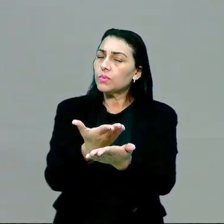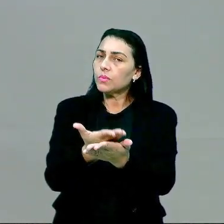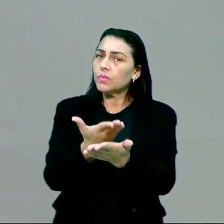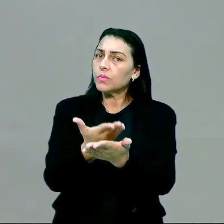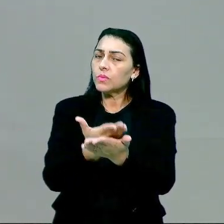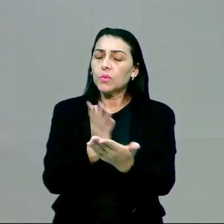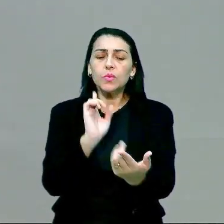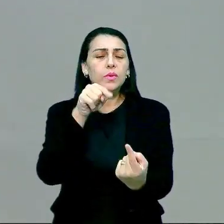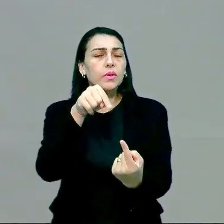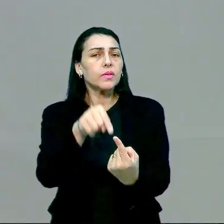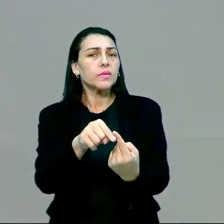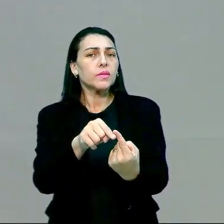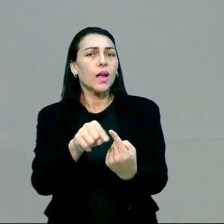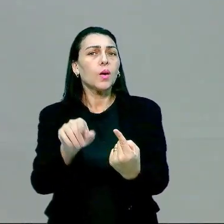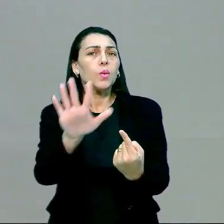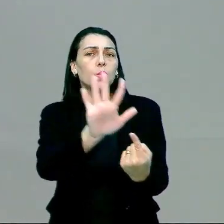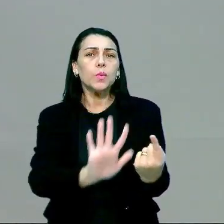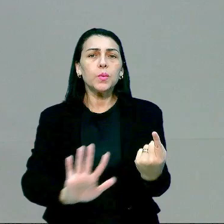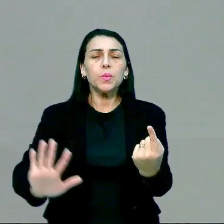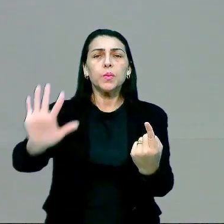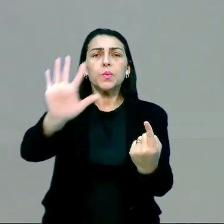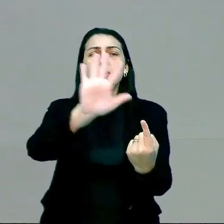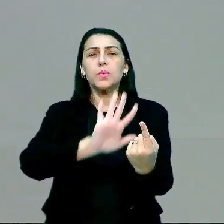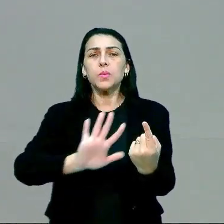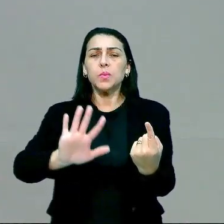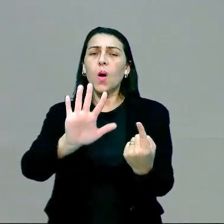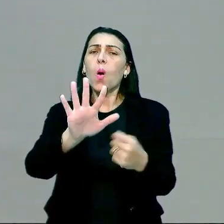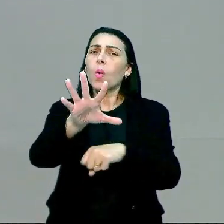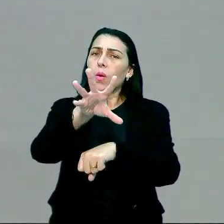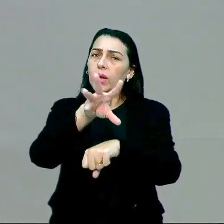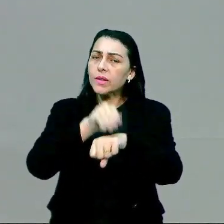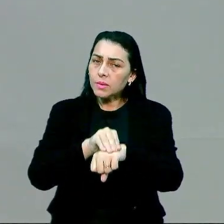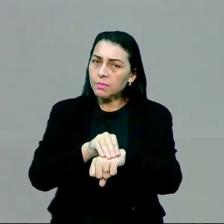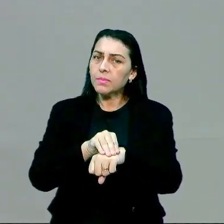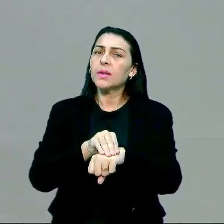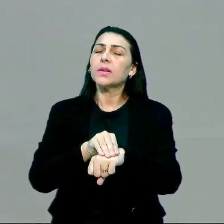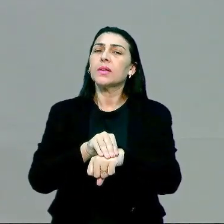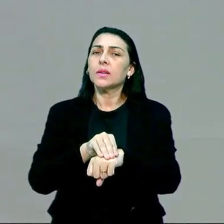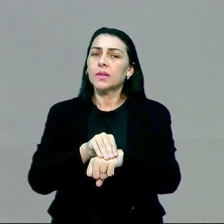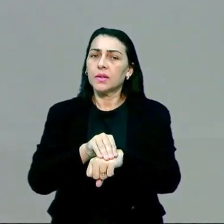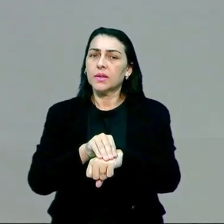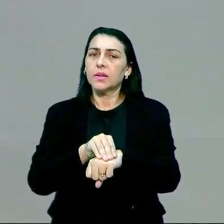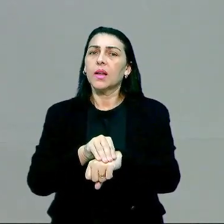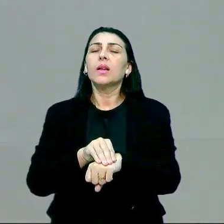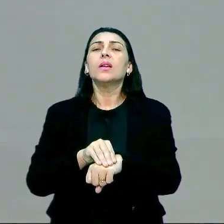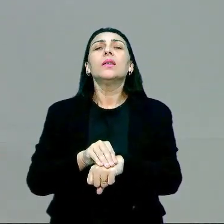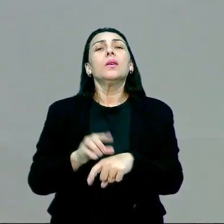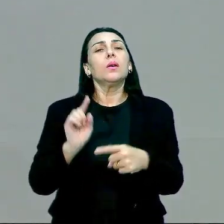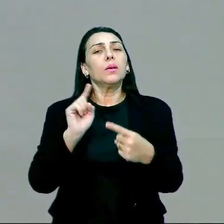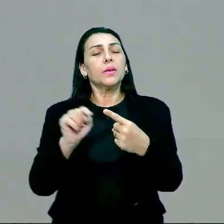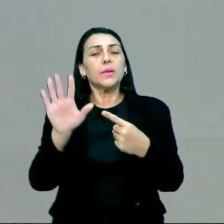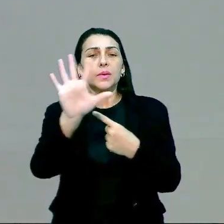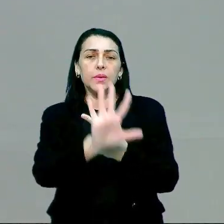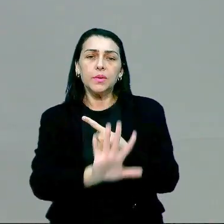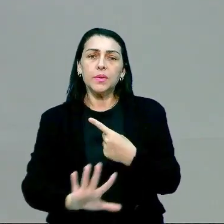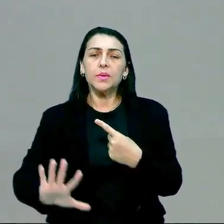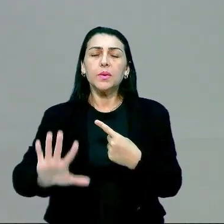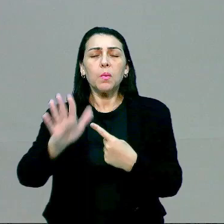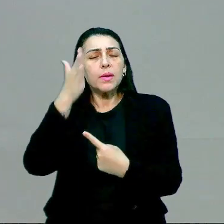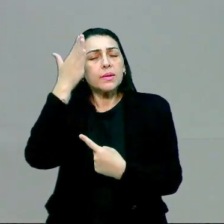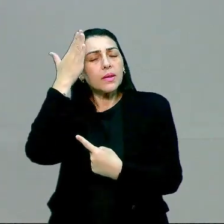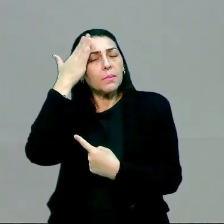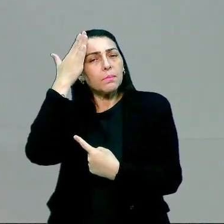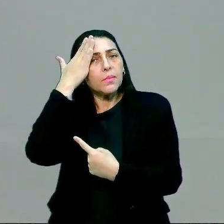no sentido de universalizar um conhecimento, no sentido de universalizar um tipo de